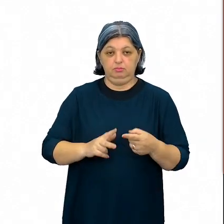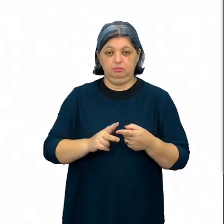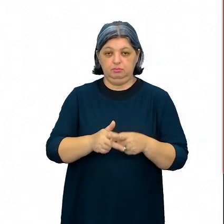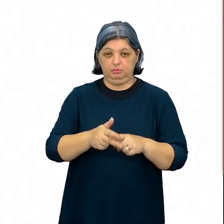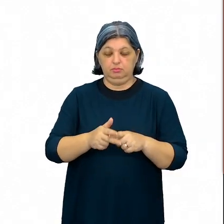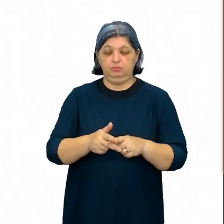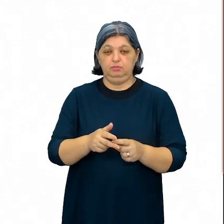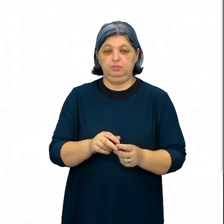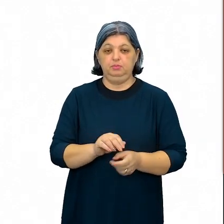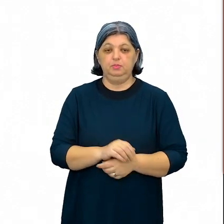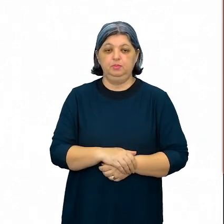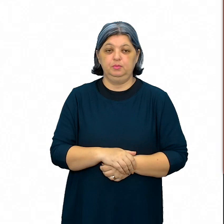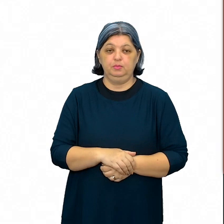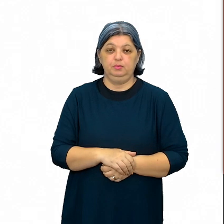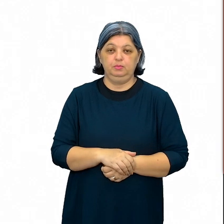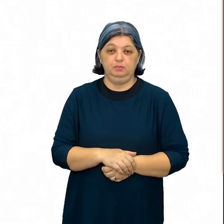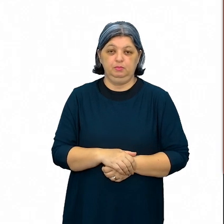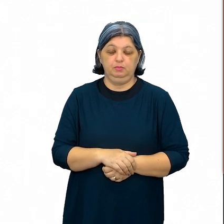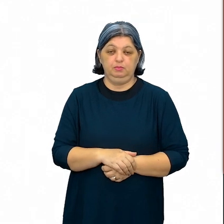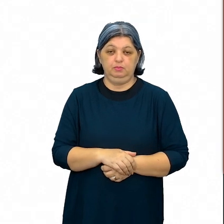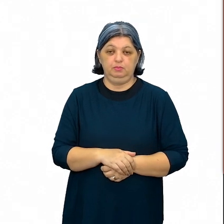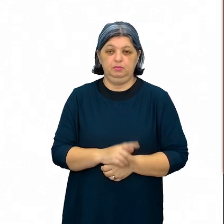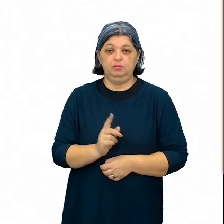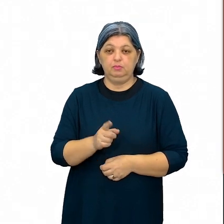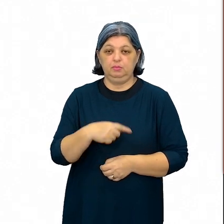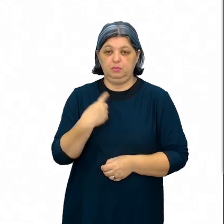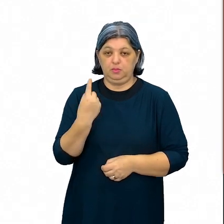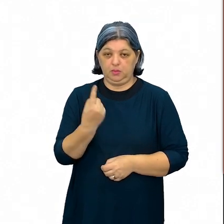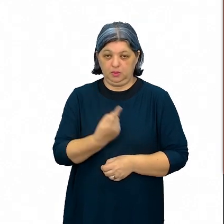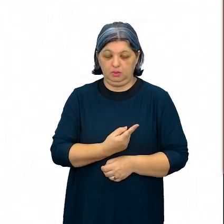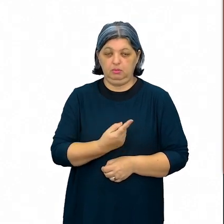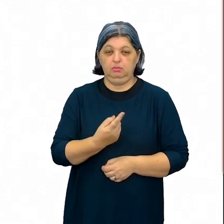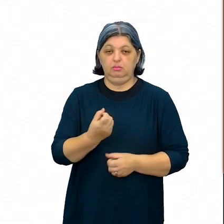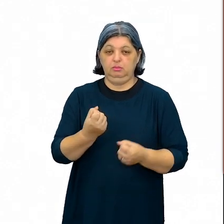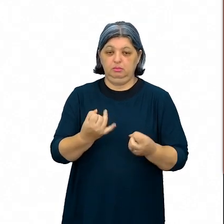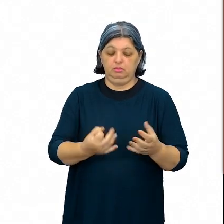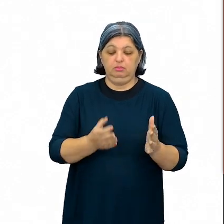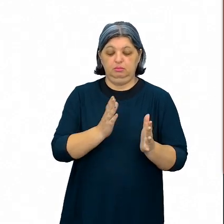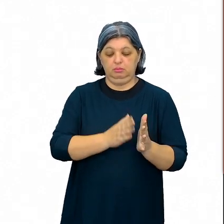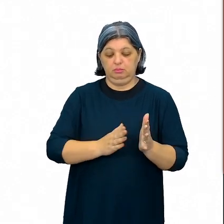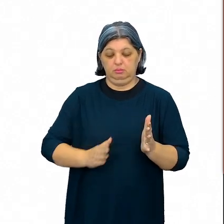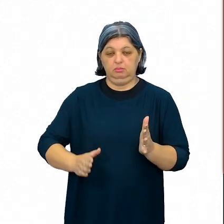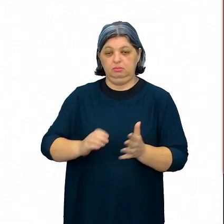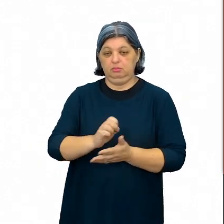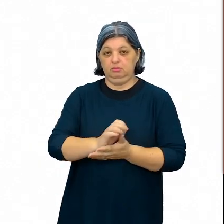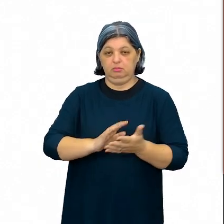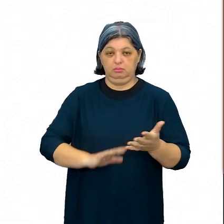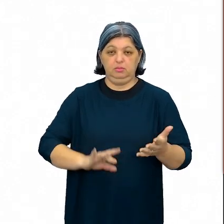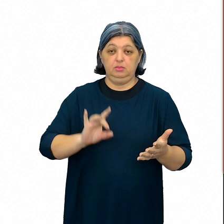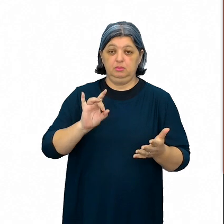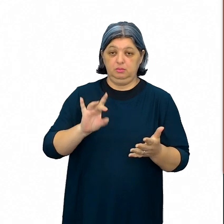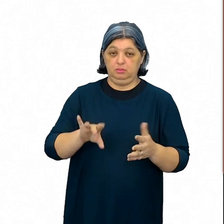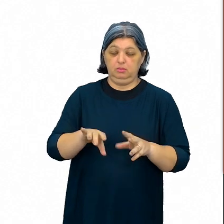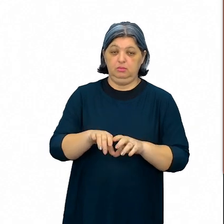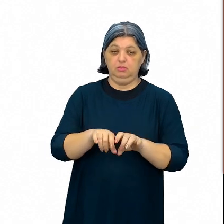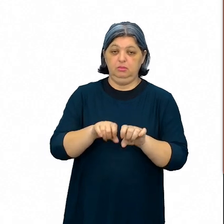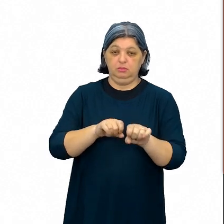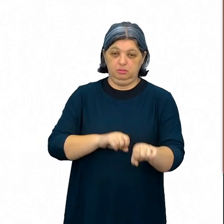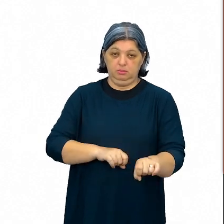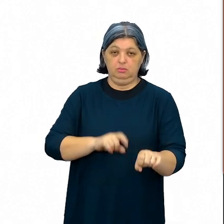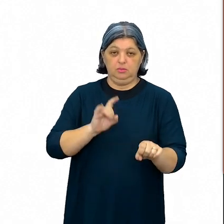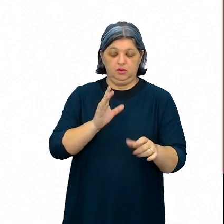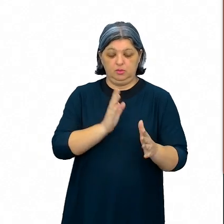comentando com vocês Nossa a respeito dessas sequência de atividades nós teremos agora a somente a formação de